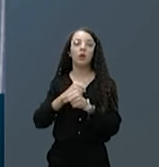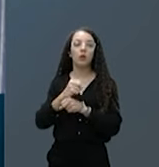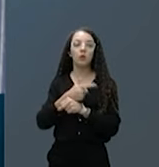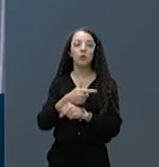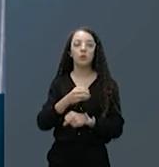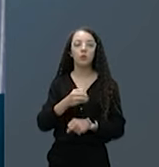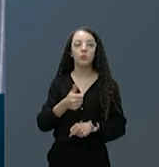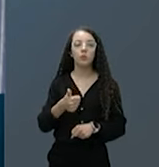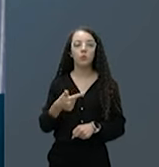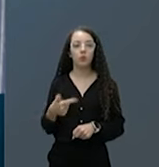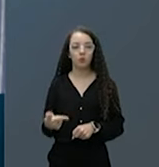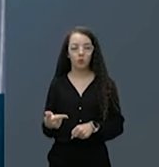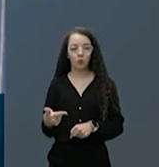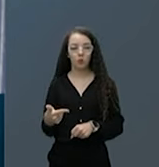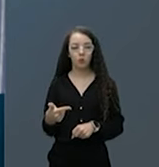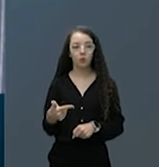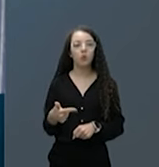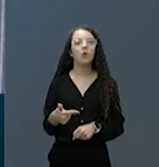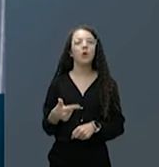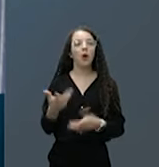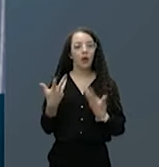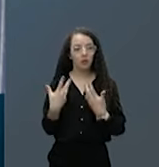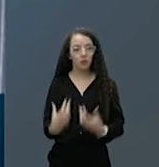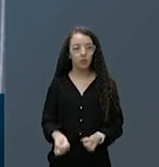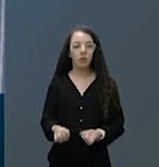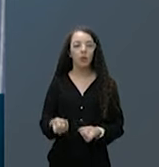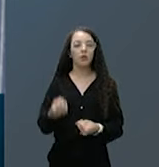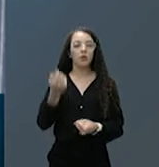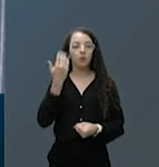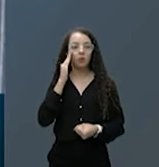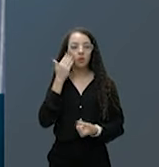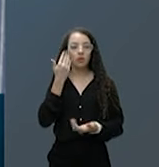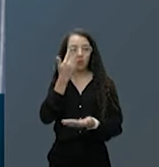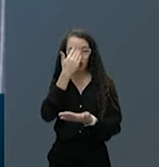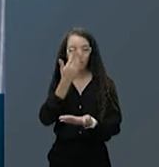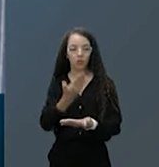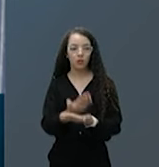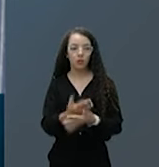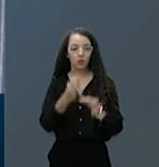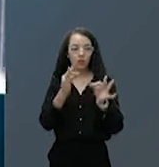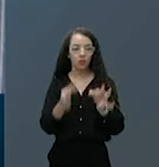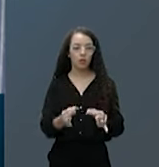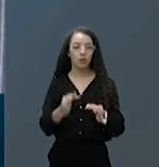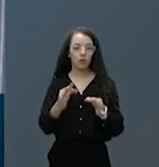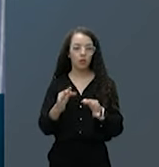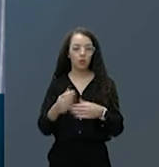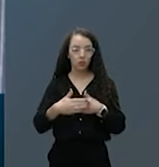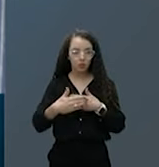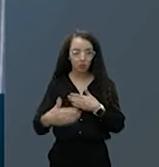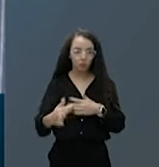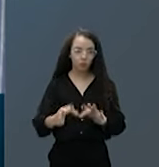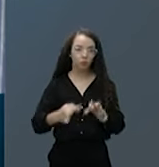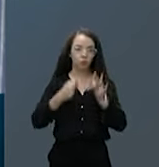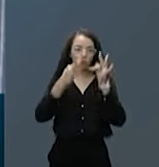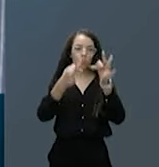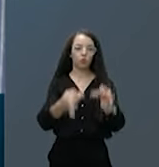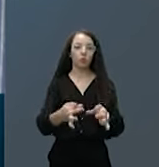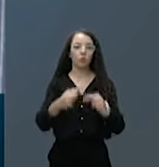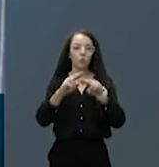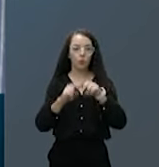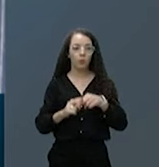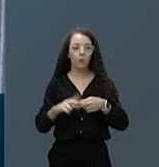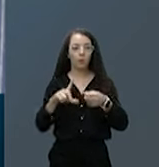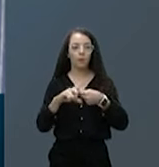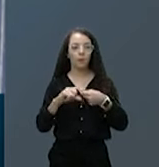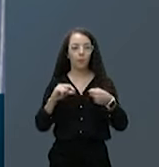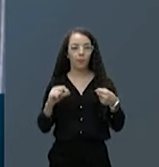comprovação posterior, ou pelo artigo 1003, parágrafo 6º do Código de